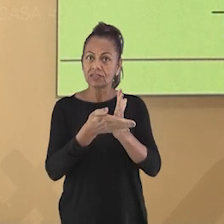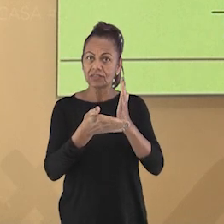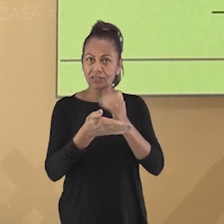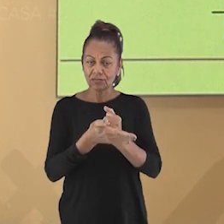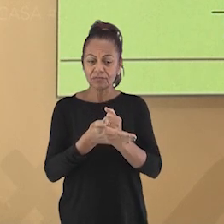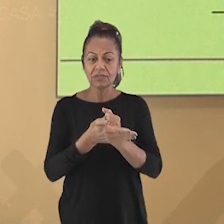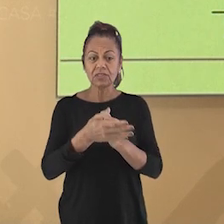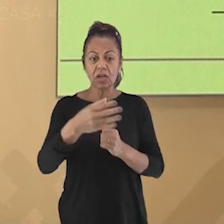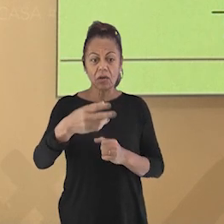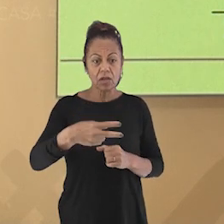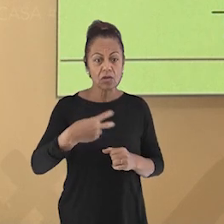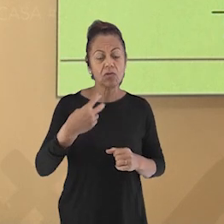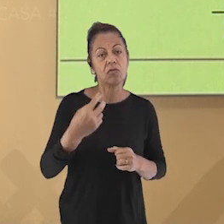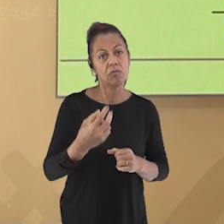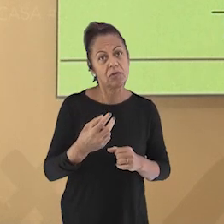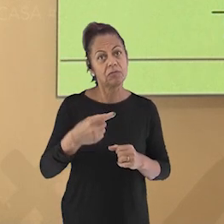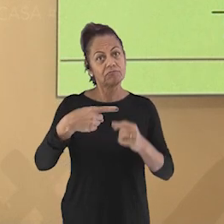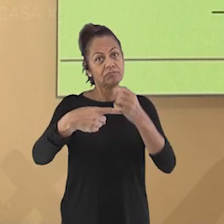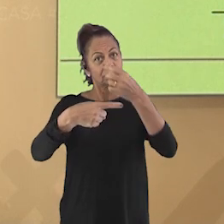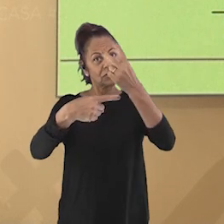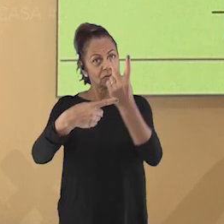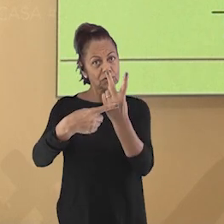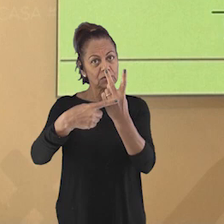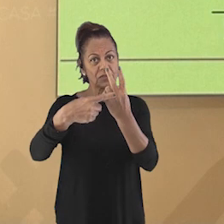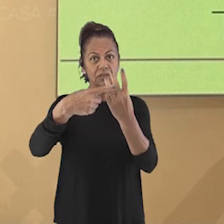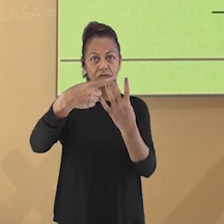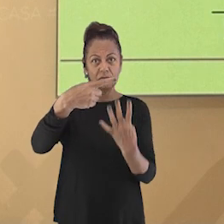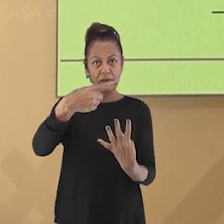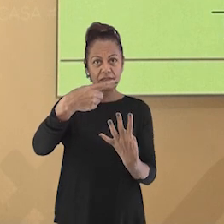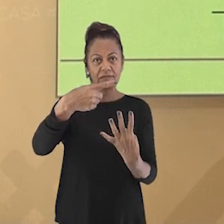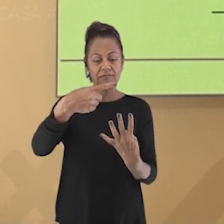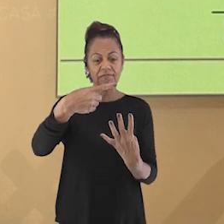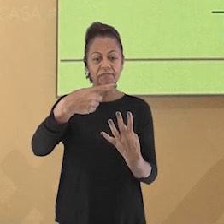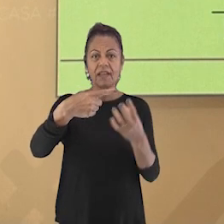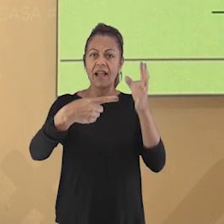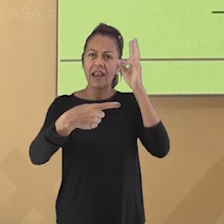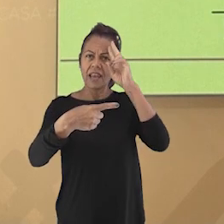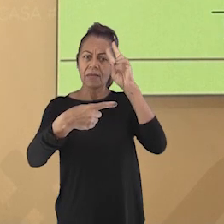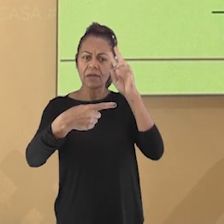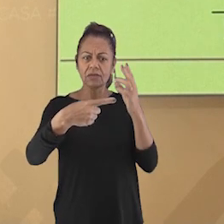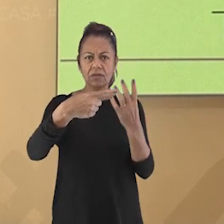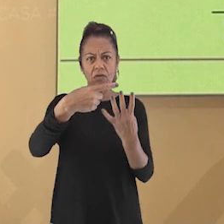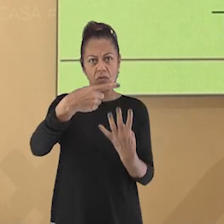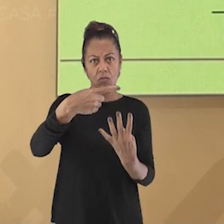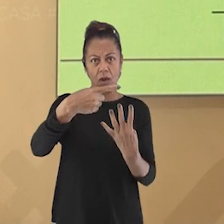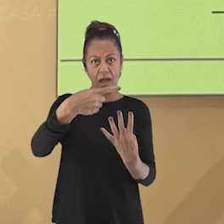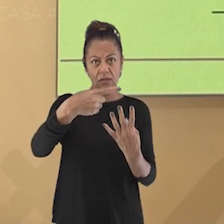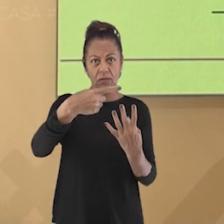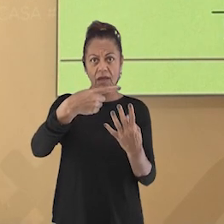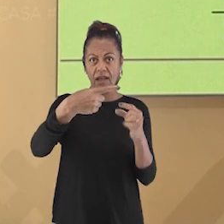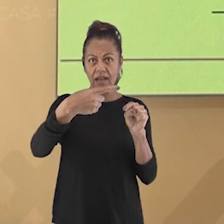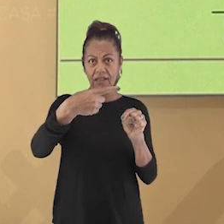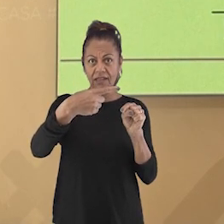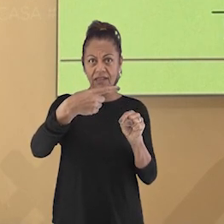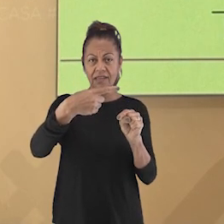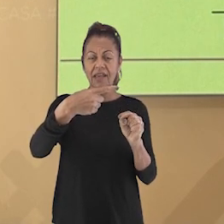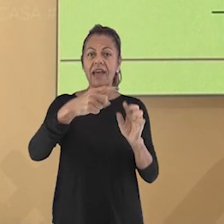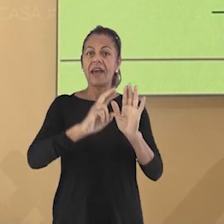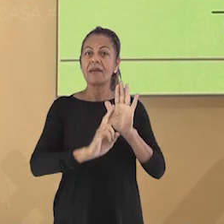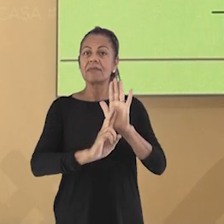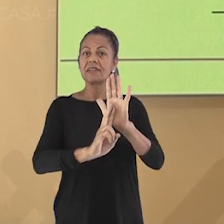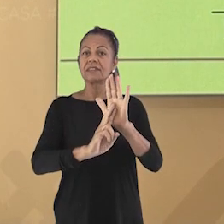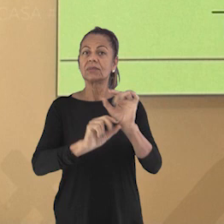quartos, 2 partes de 4. Lembrando que esse número aqui representa o todo. Por